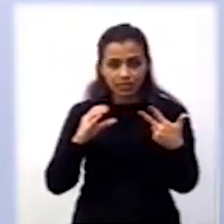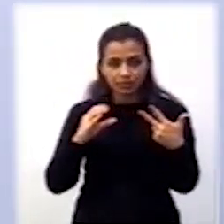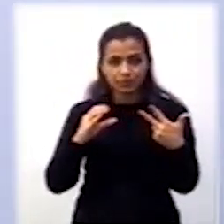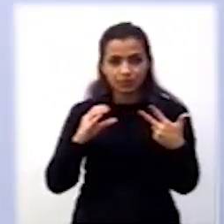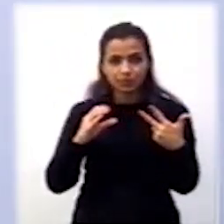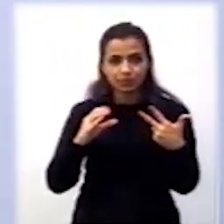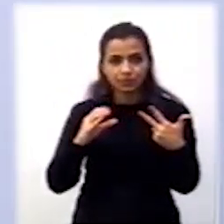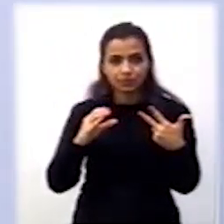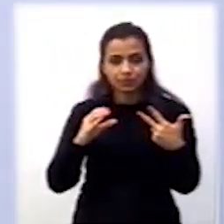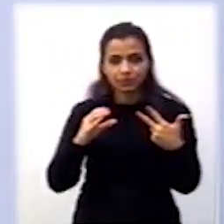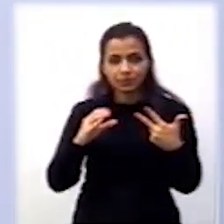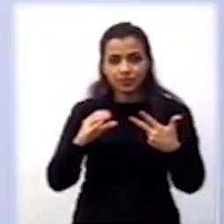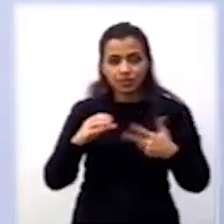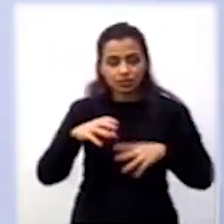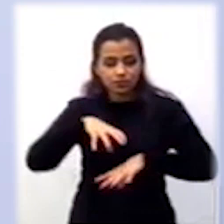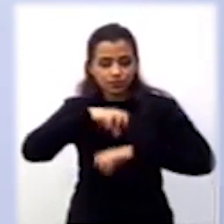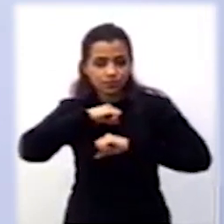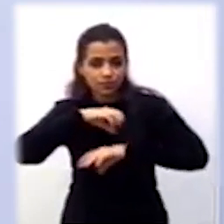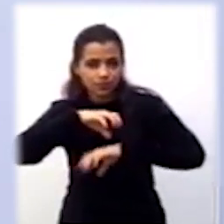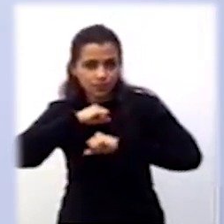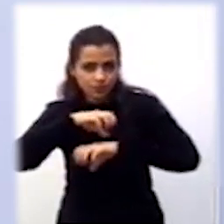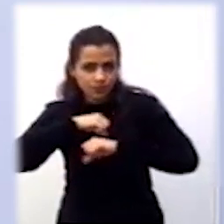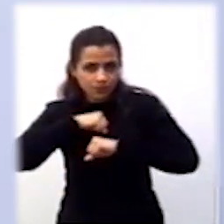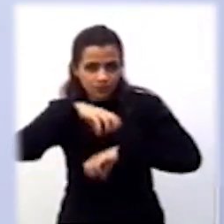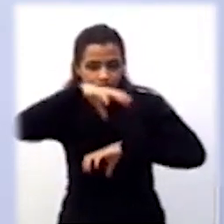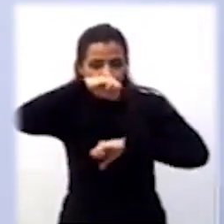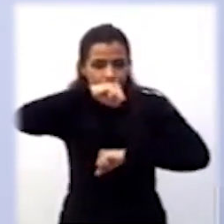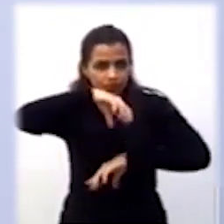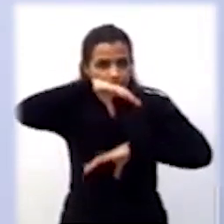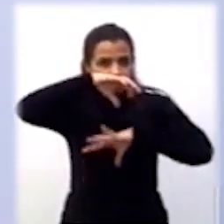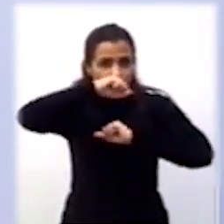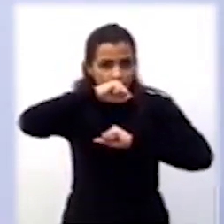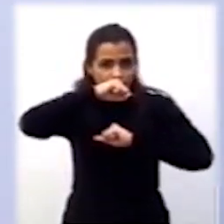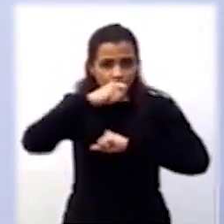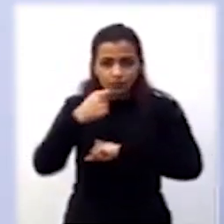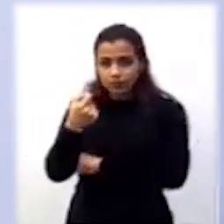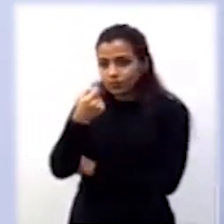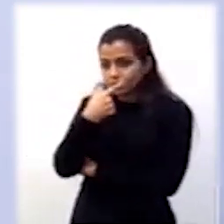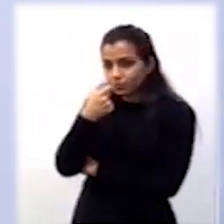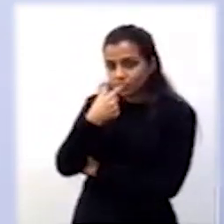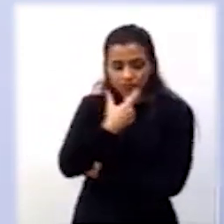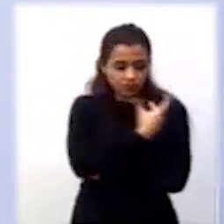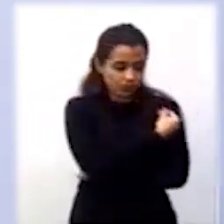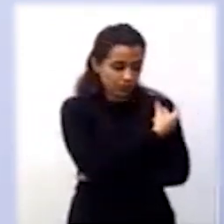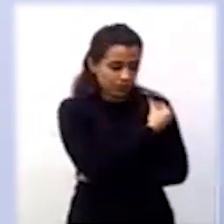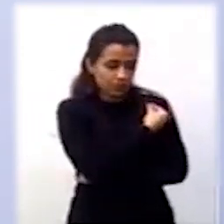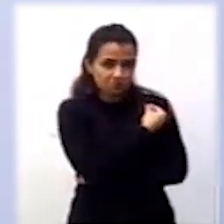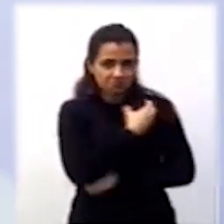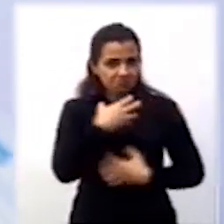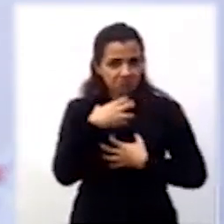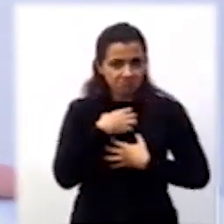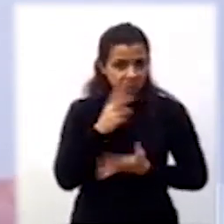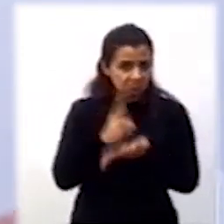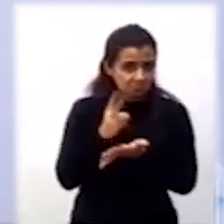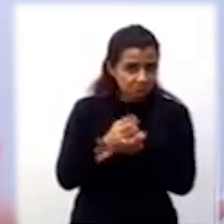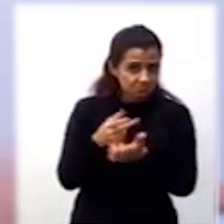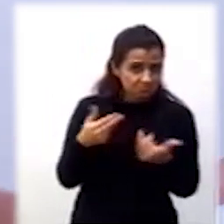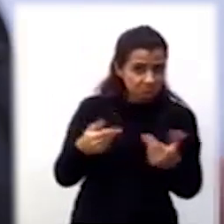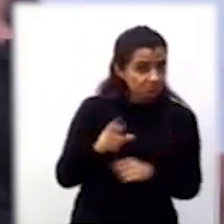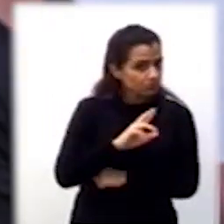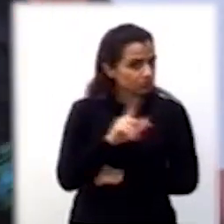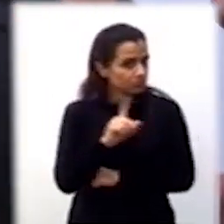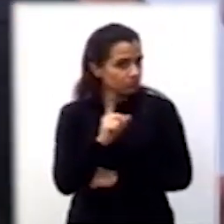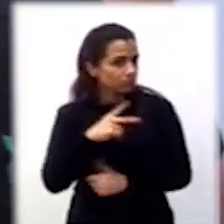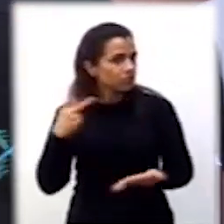causa viral, como é o caso do H1N1, o antibiótico e a vacina têm o mesmo efeito. Errado, galera. Lembra, antibiótico não